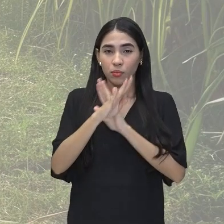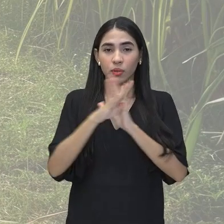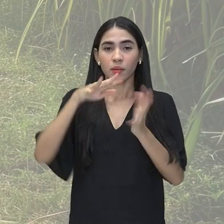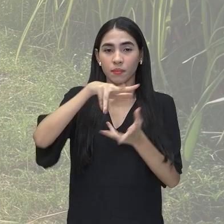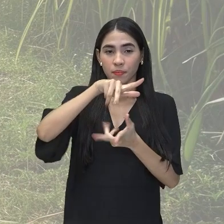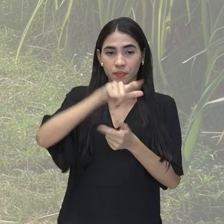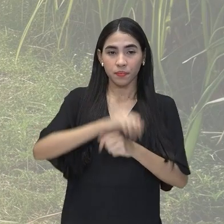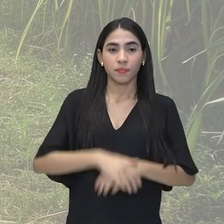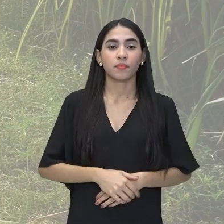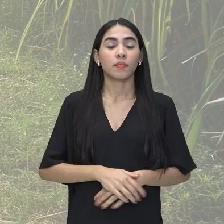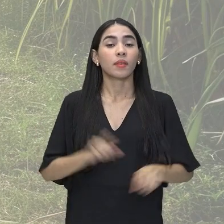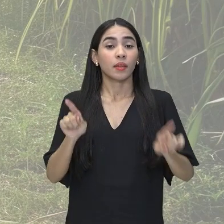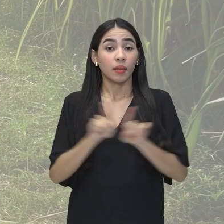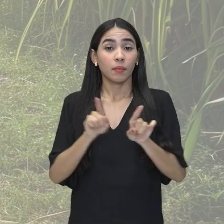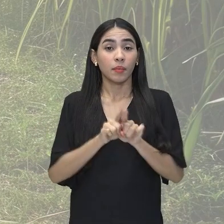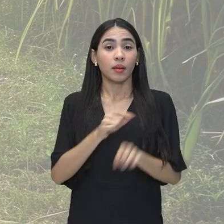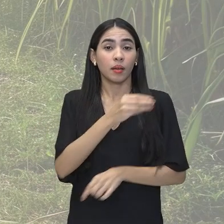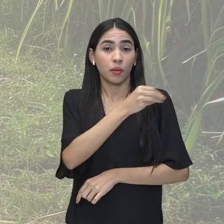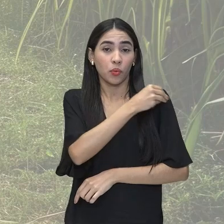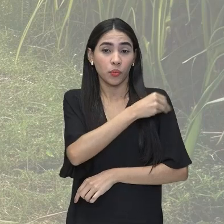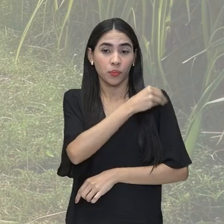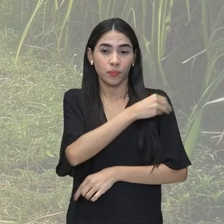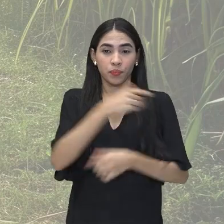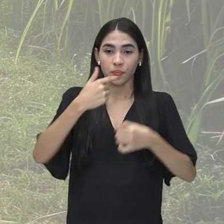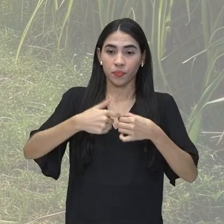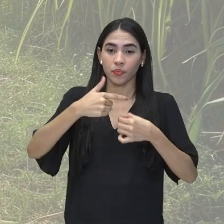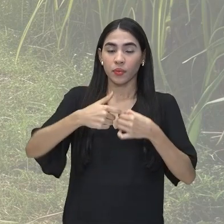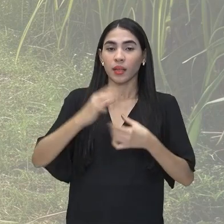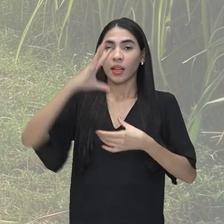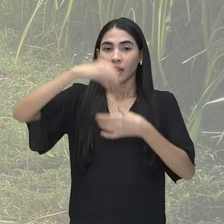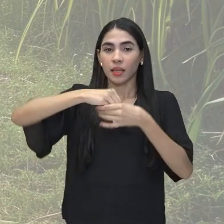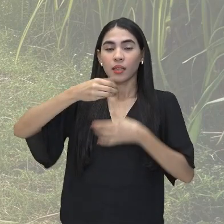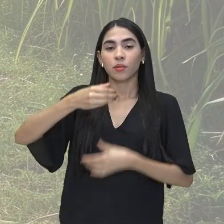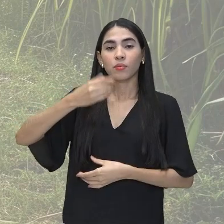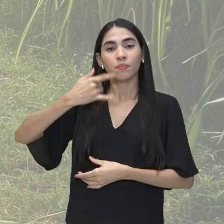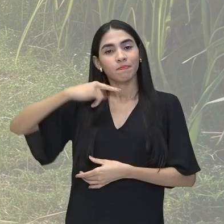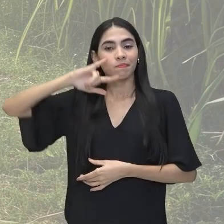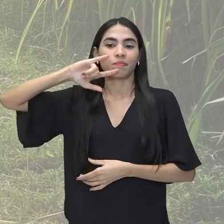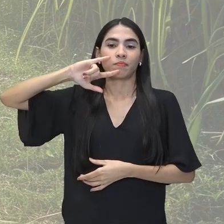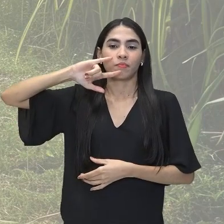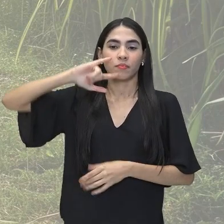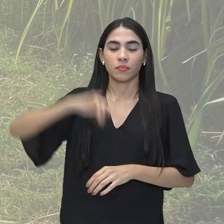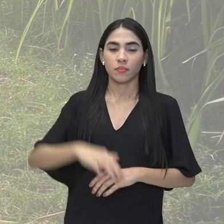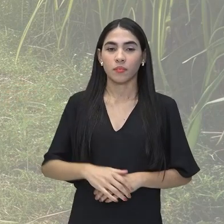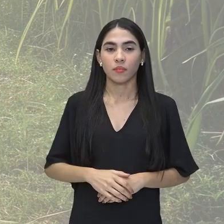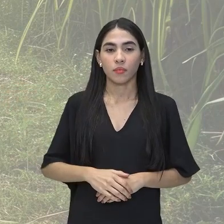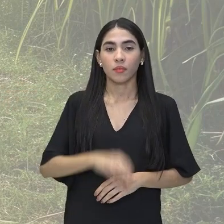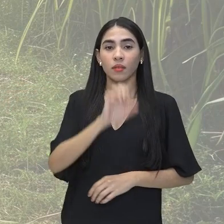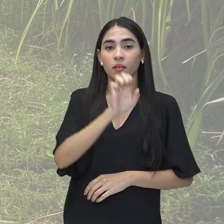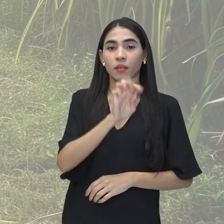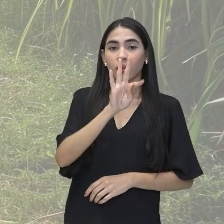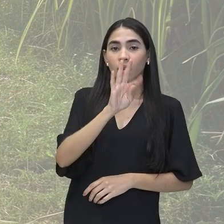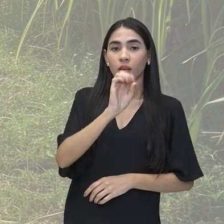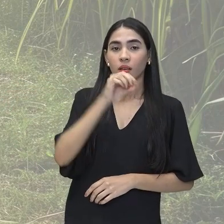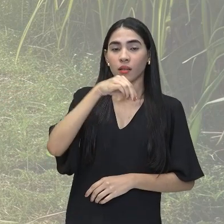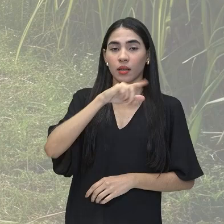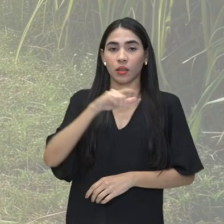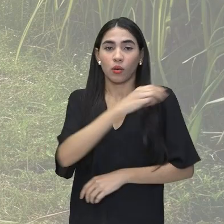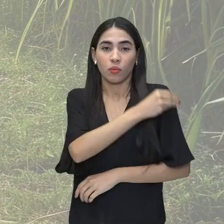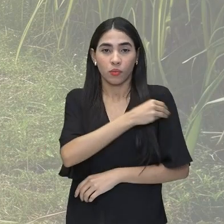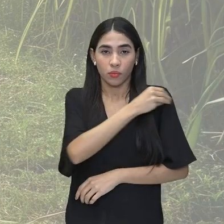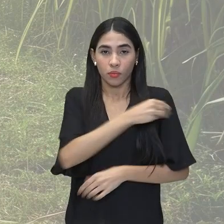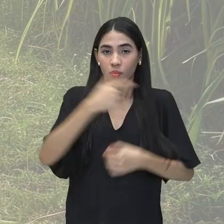álcoois, o etanol, ele está presente nas bebidas alcoólicas. Observem bem, é o etanol, não é